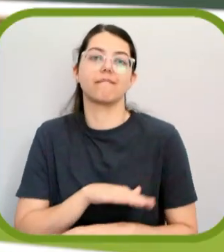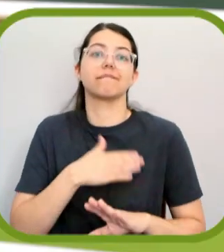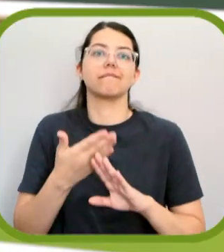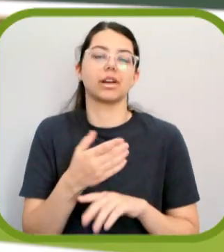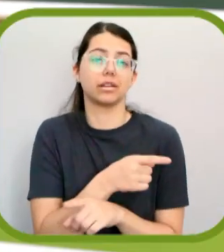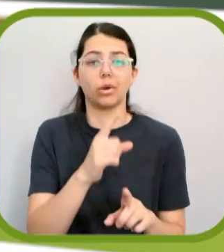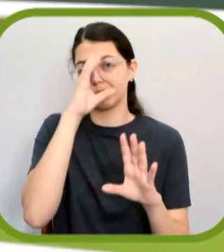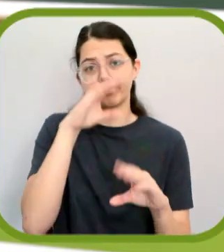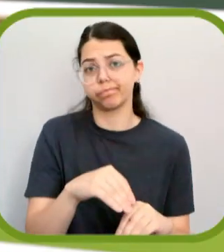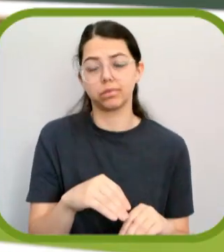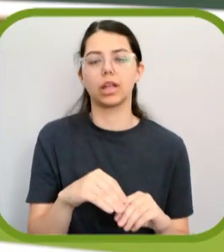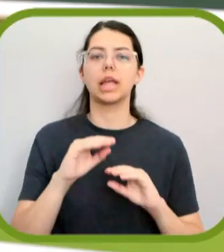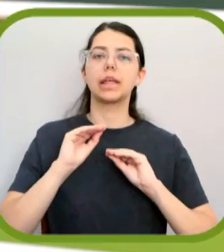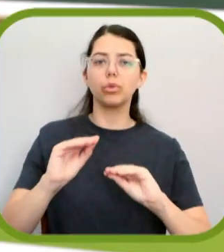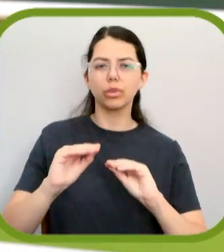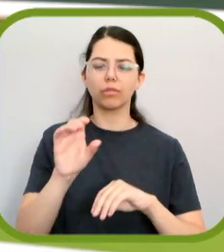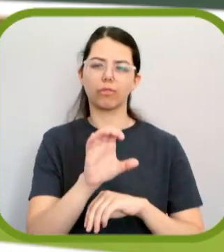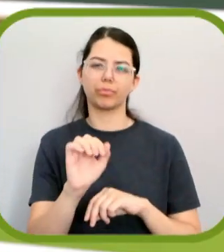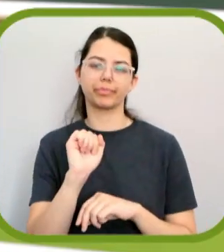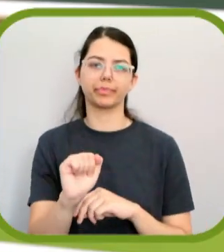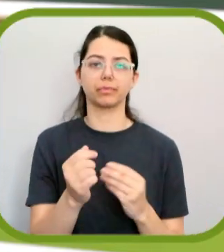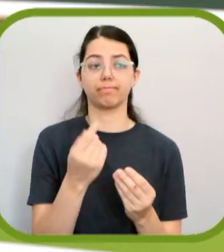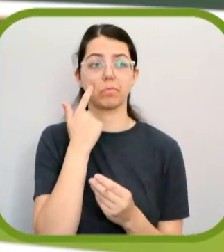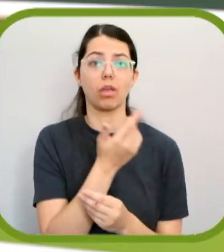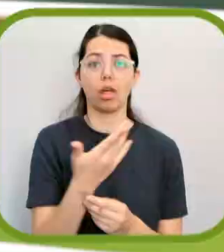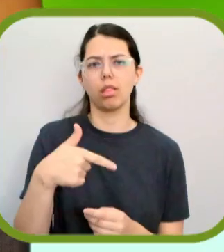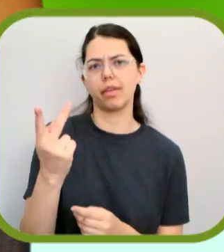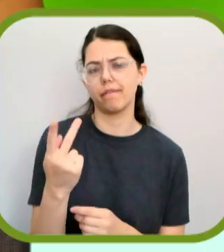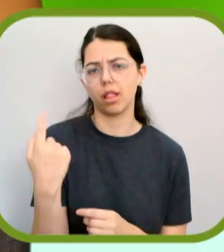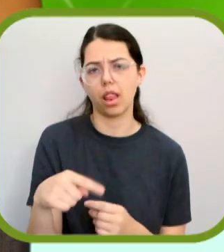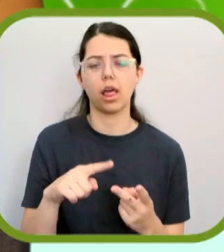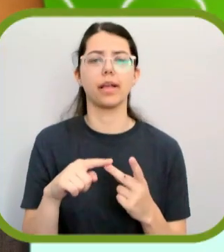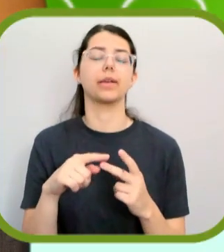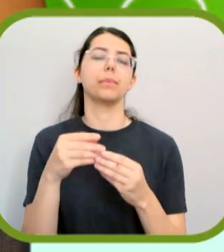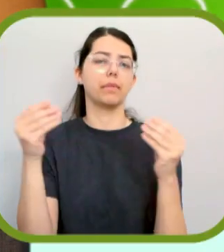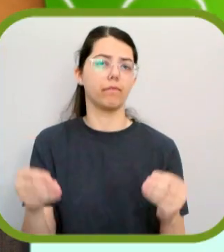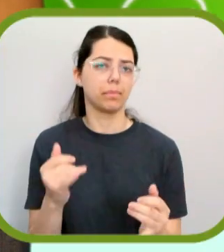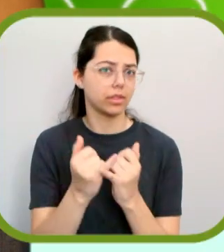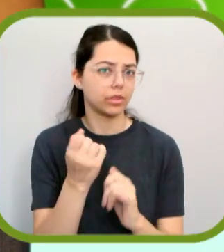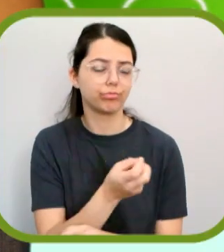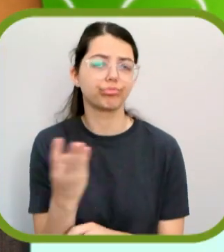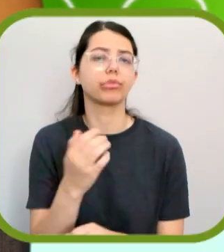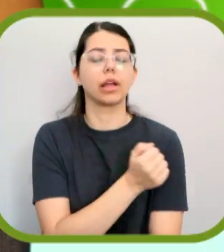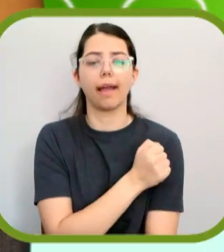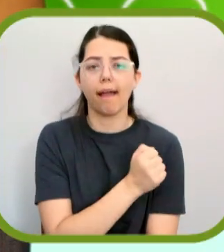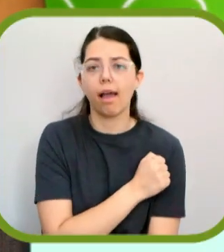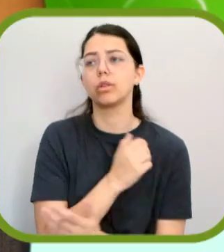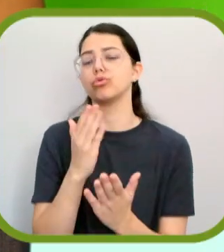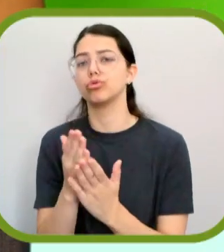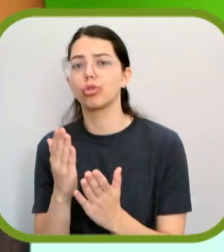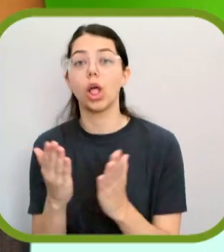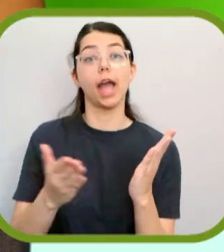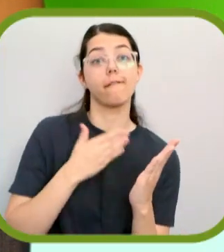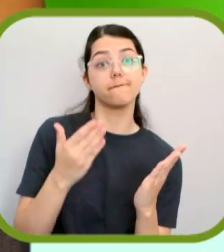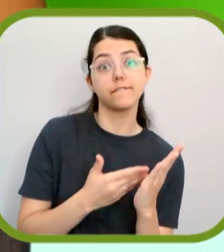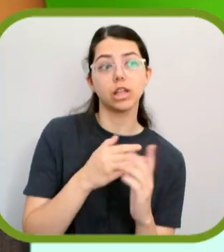saberem. E eu acho que toda esta educação que se vê na televisão, nas redes sociais, em